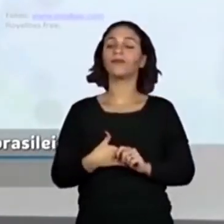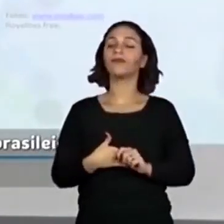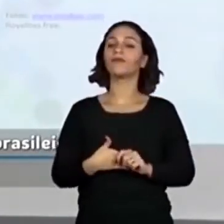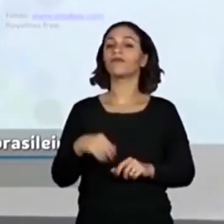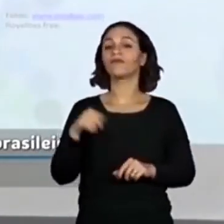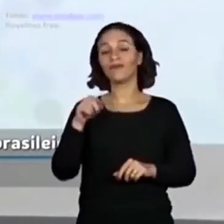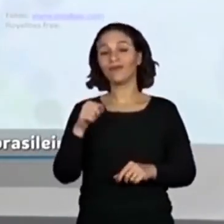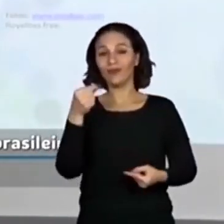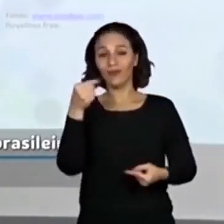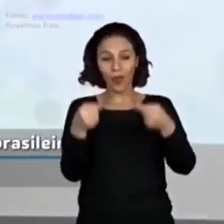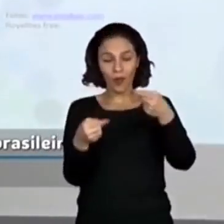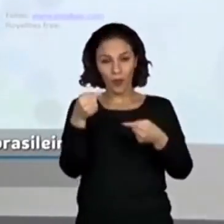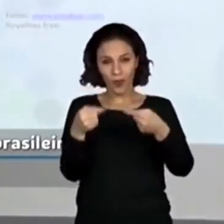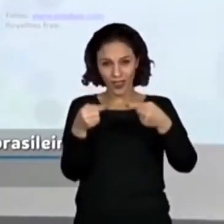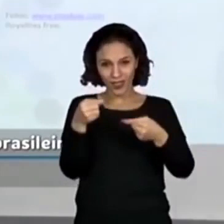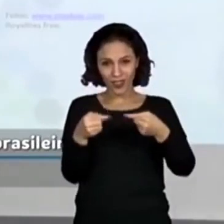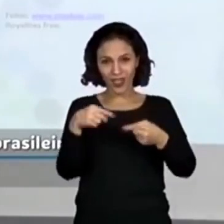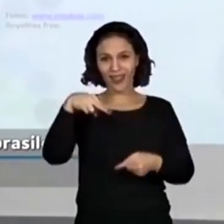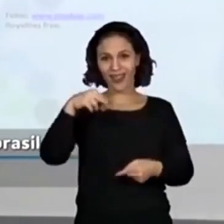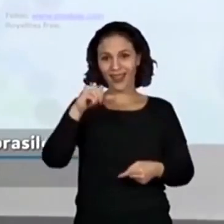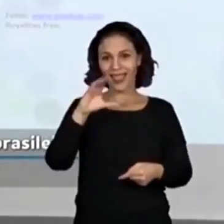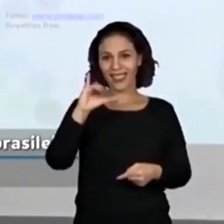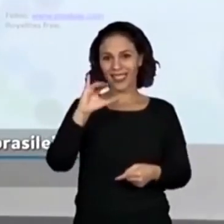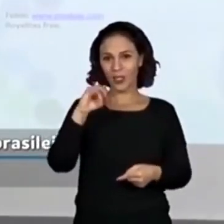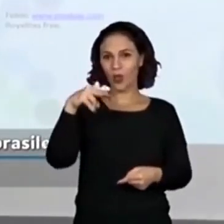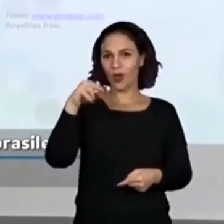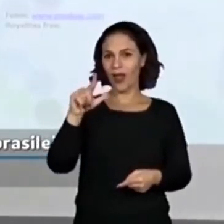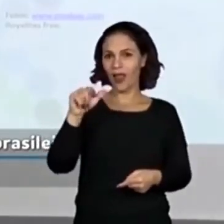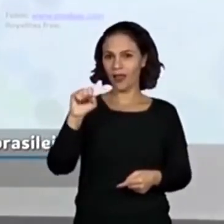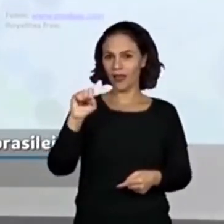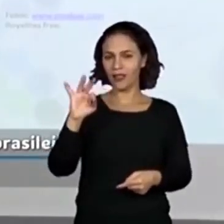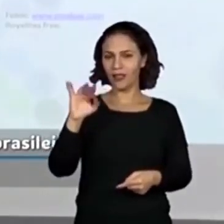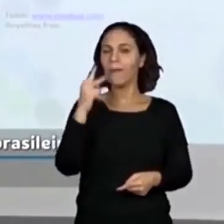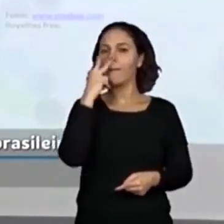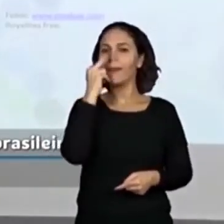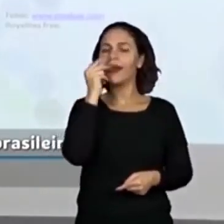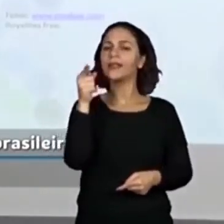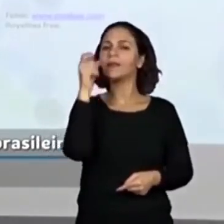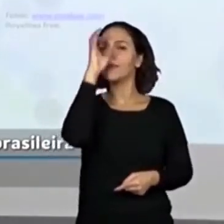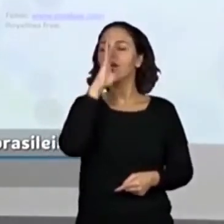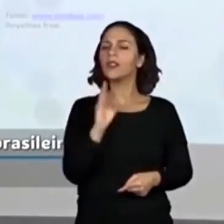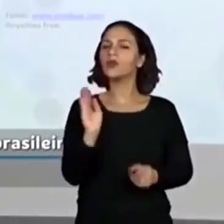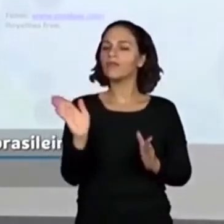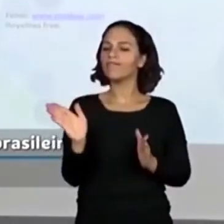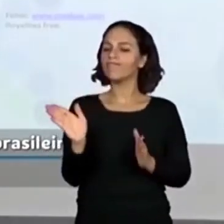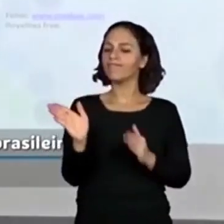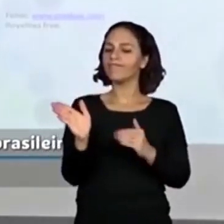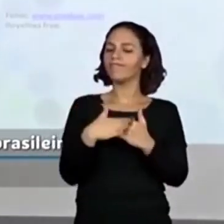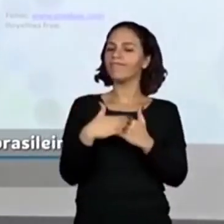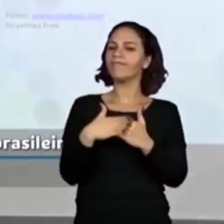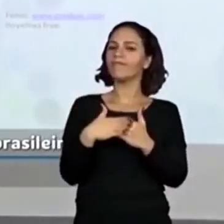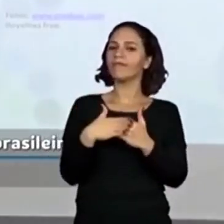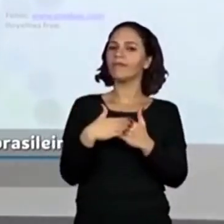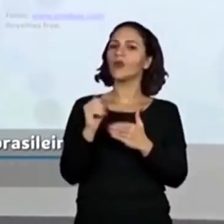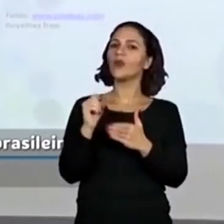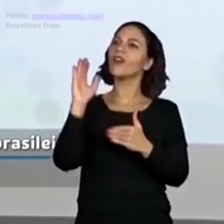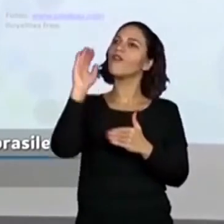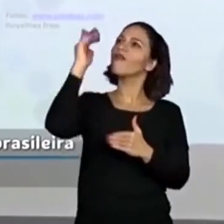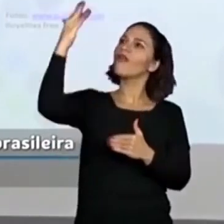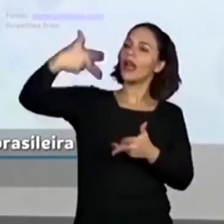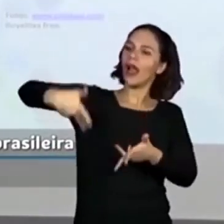essa política nacionalista fechou um pouco o Brasil frente à exploração